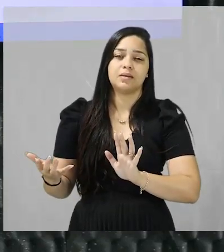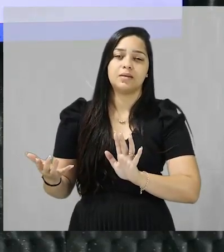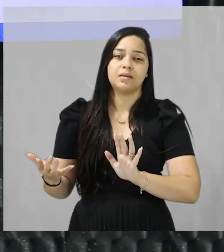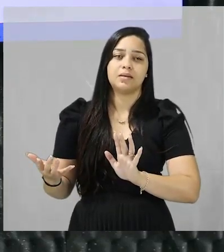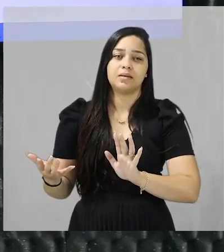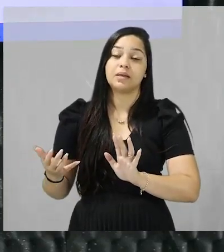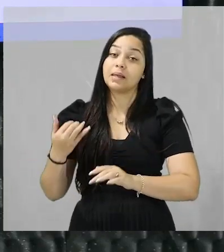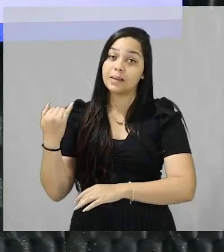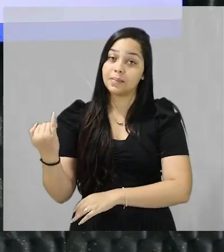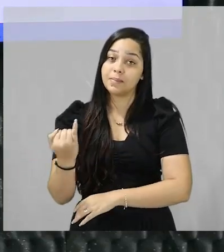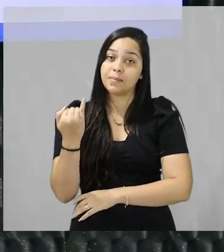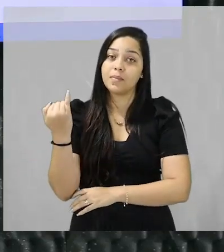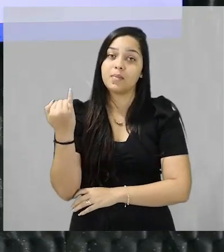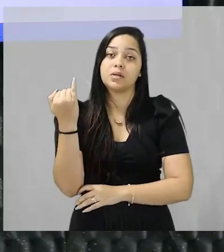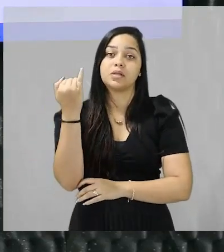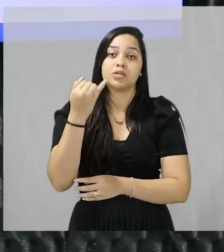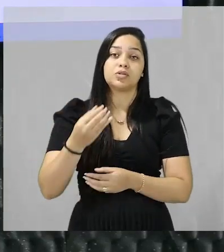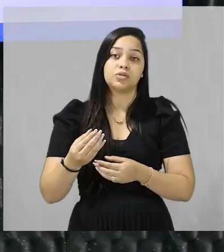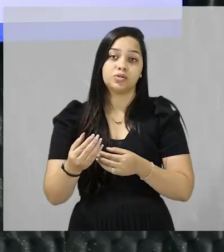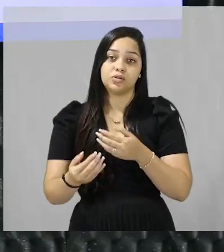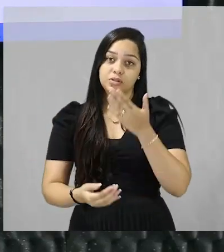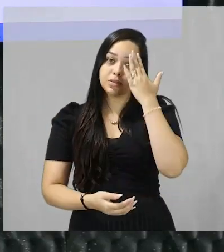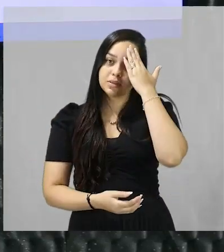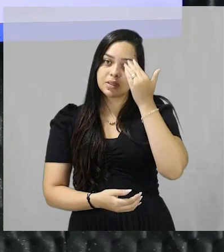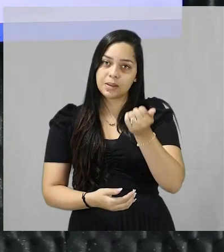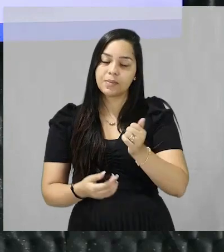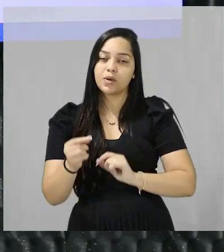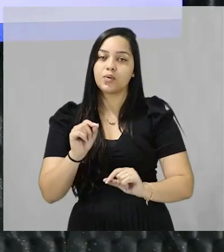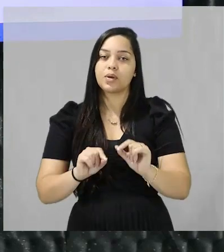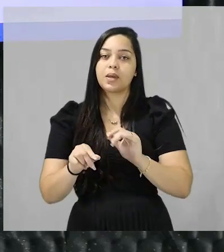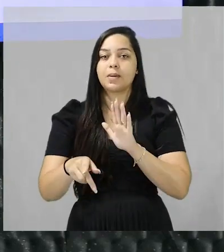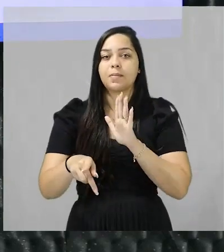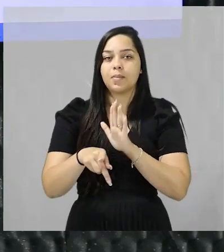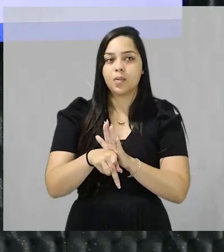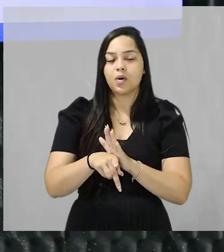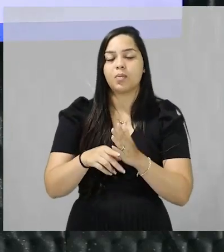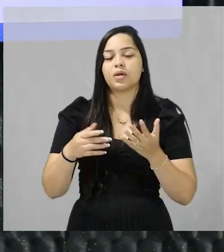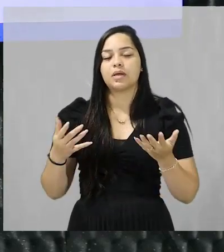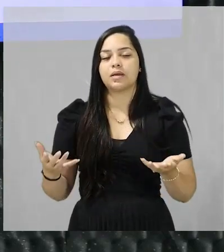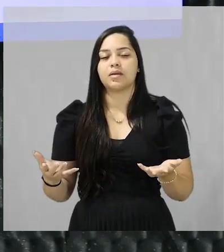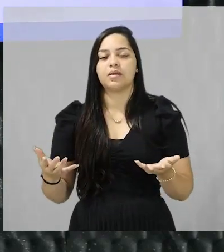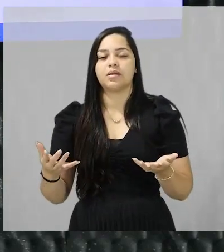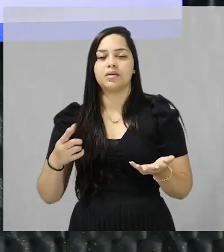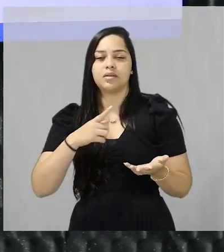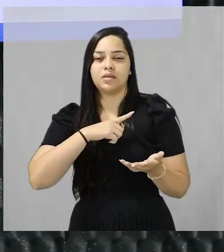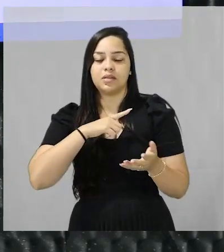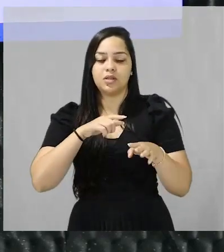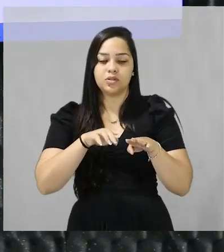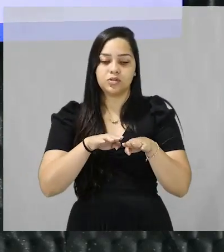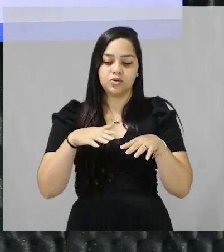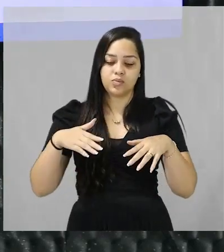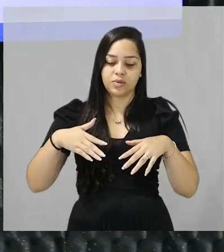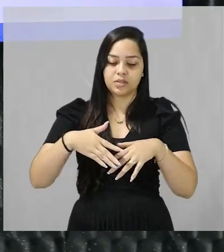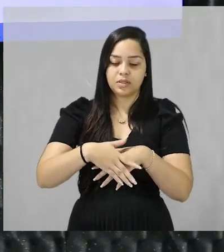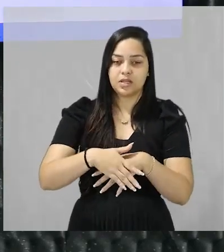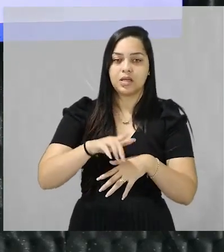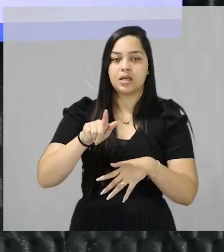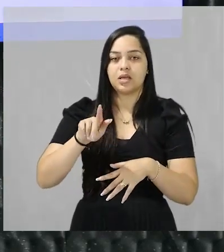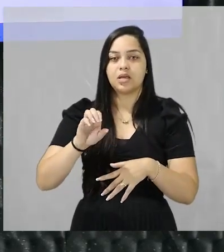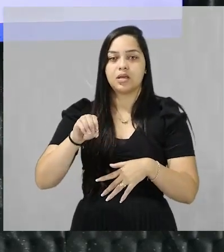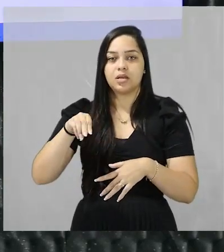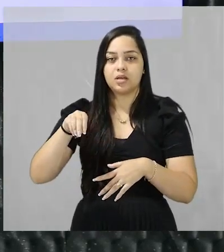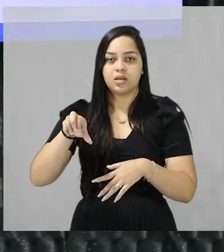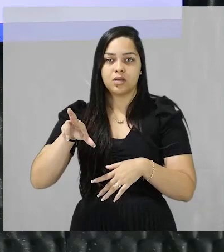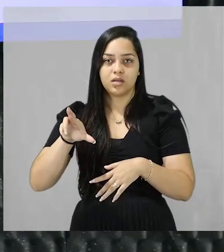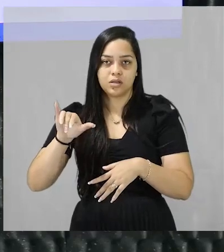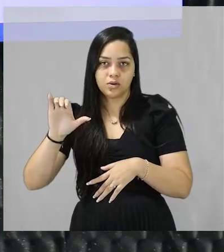muito importante de considerarmos que seja de se tratar de uma isomeria geométrica,